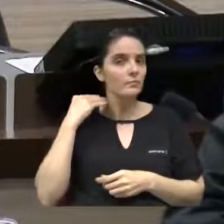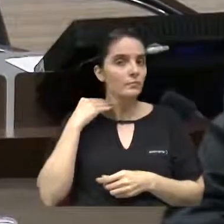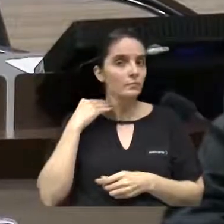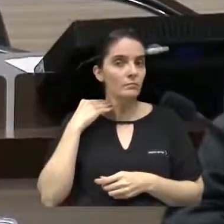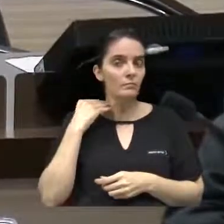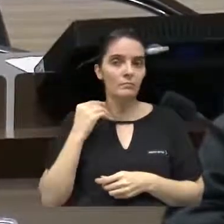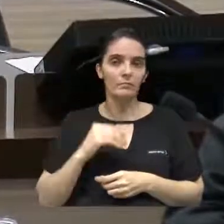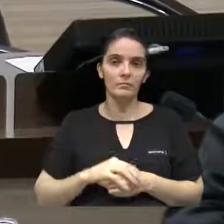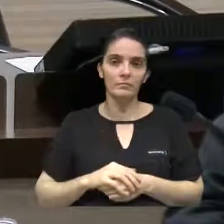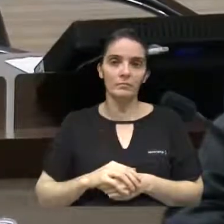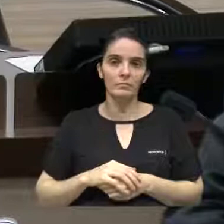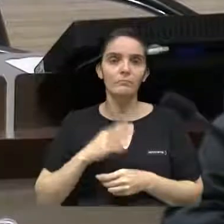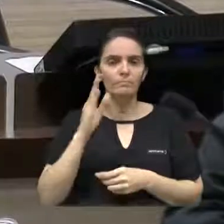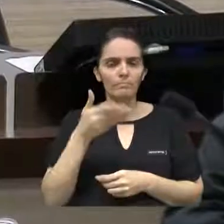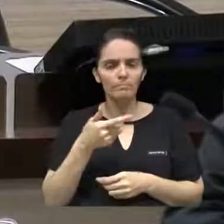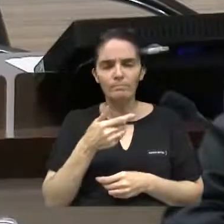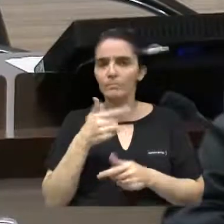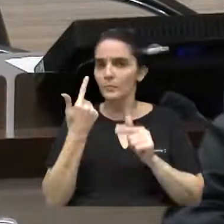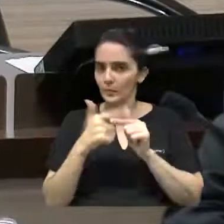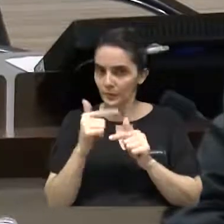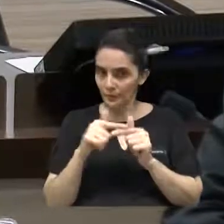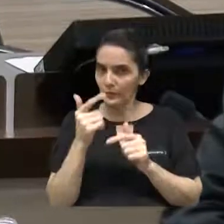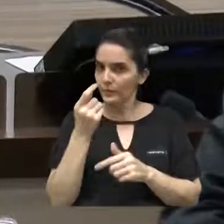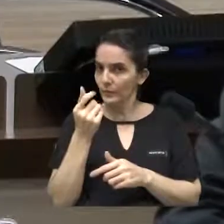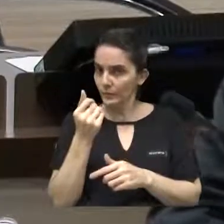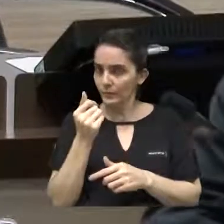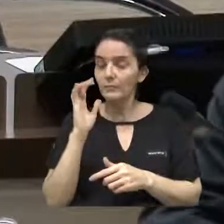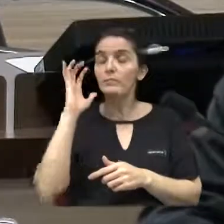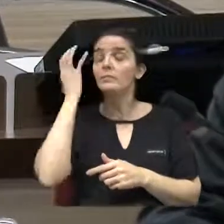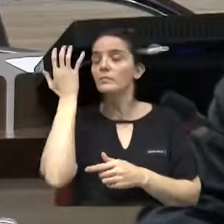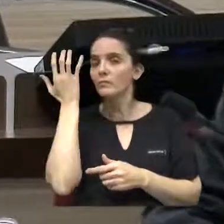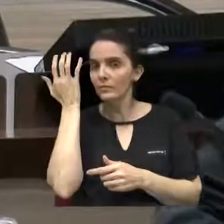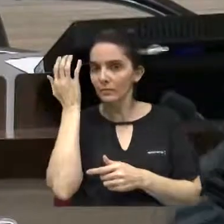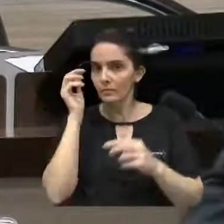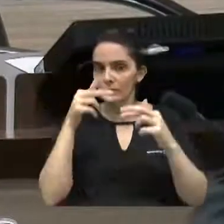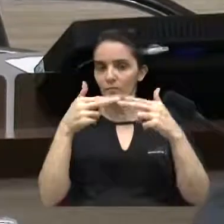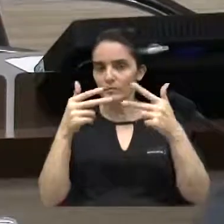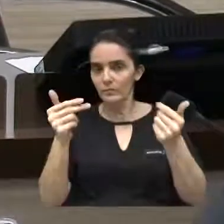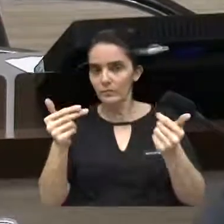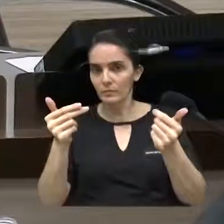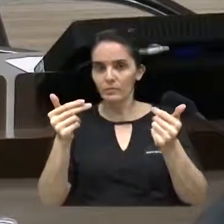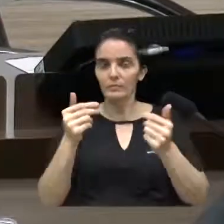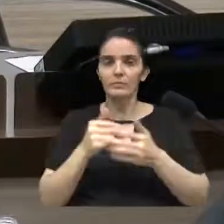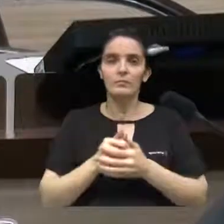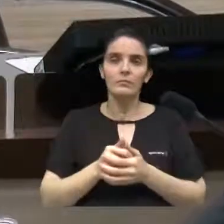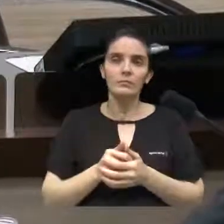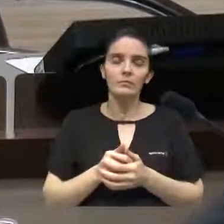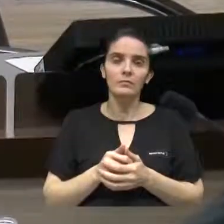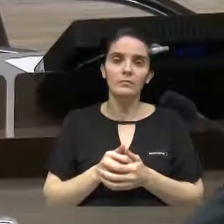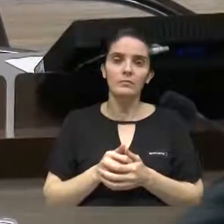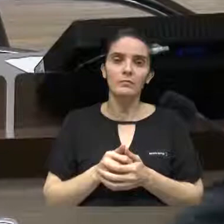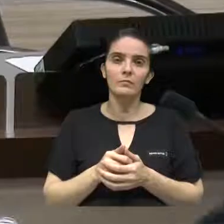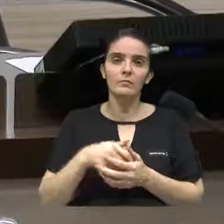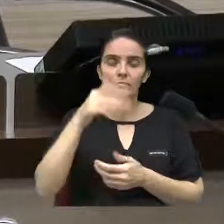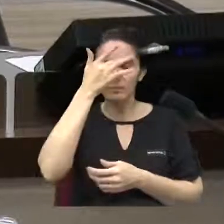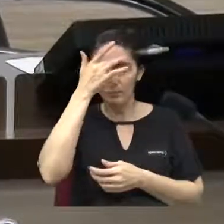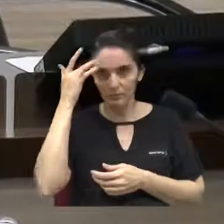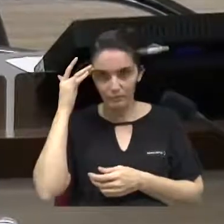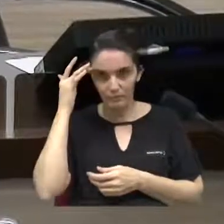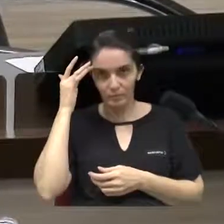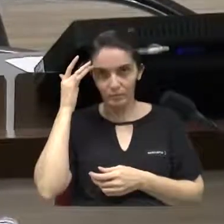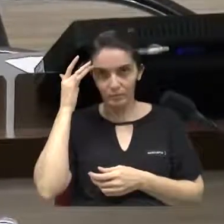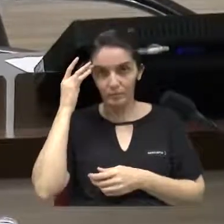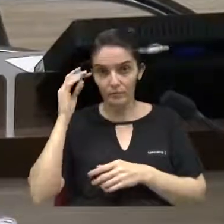estão passando por dificuldades financeiras. E o que acontece? Muitas vezes, nem nós, pessoas, eu